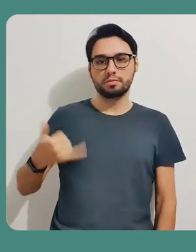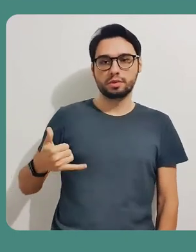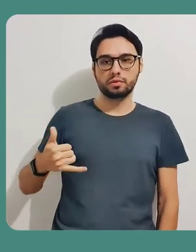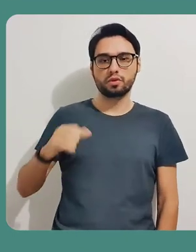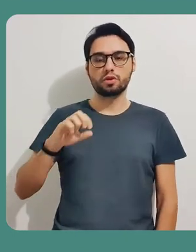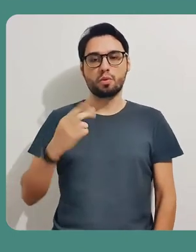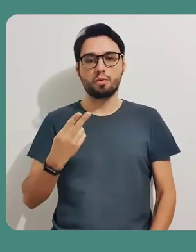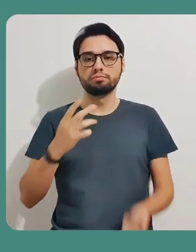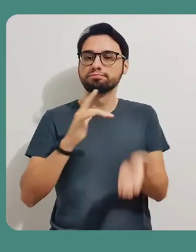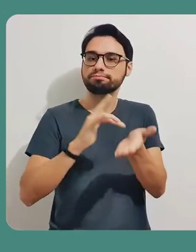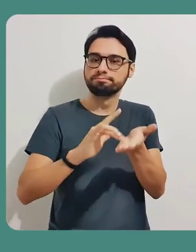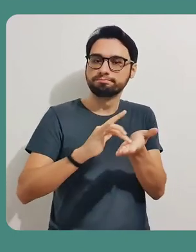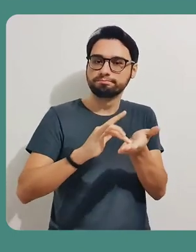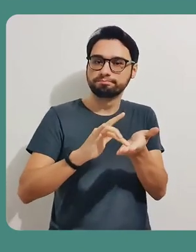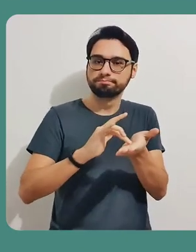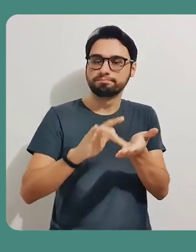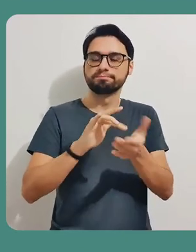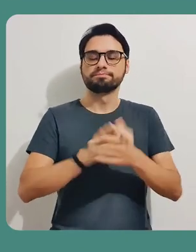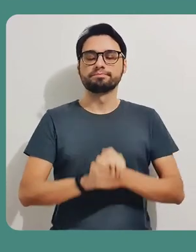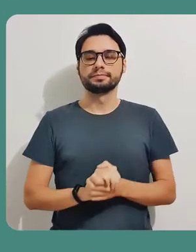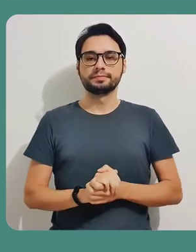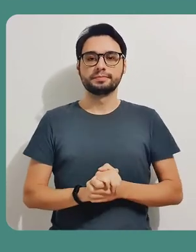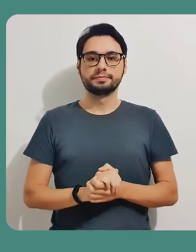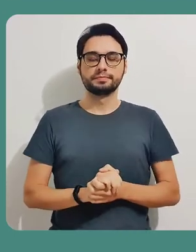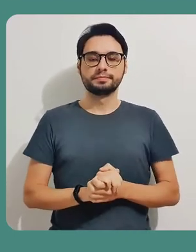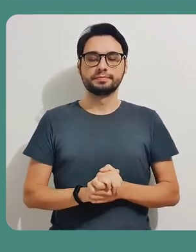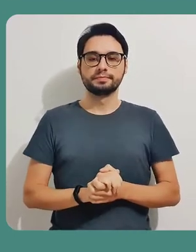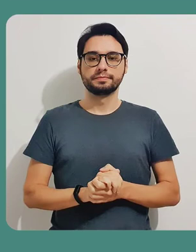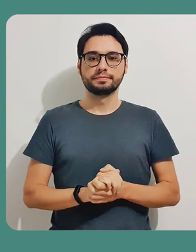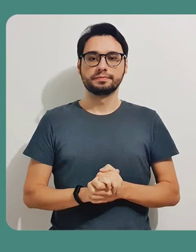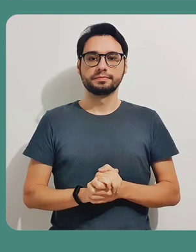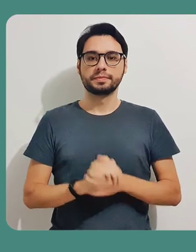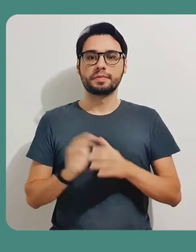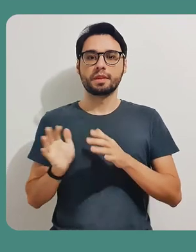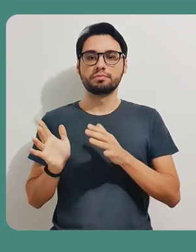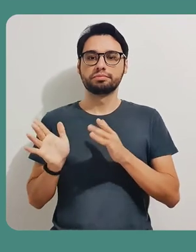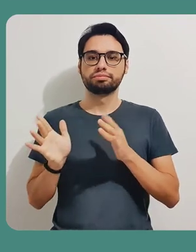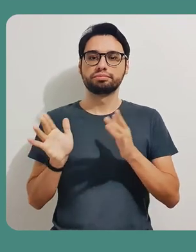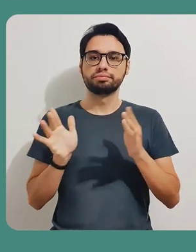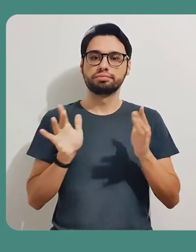deve ser instalado no seu computador smartphone ou tablet